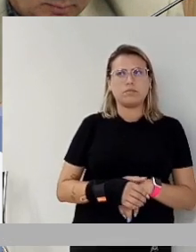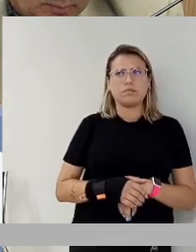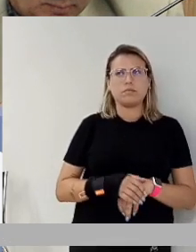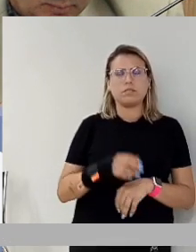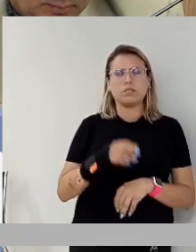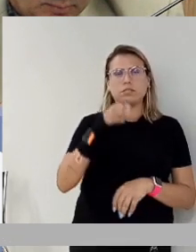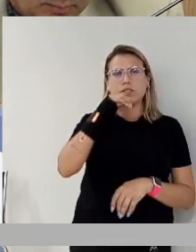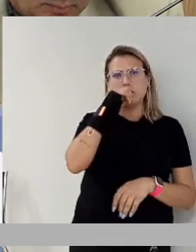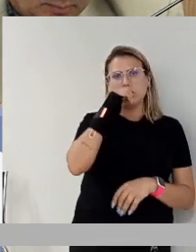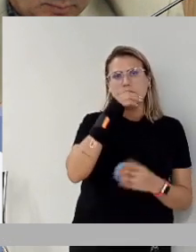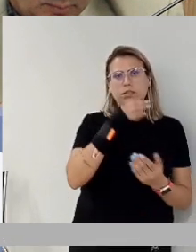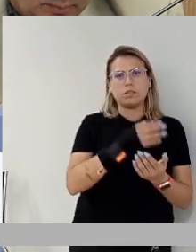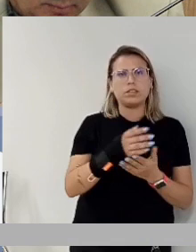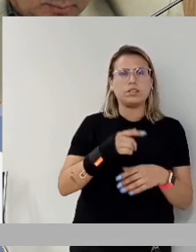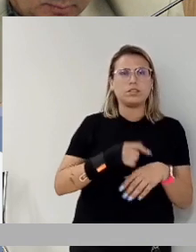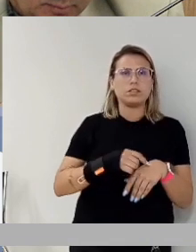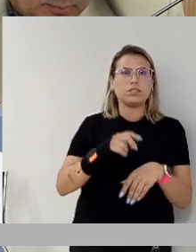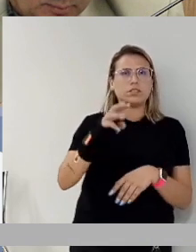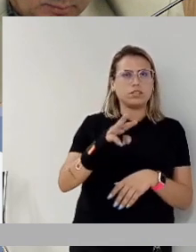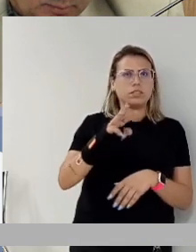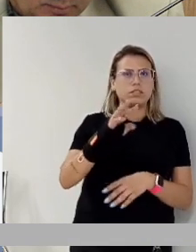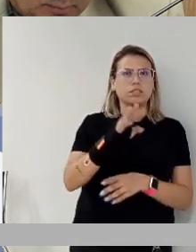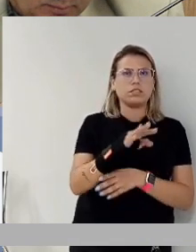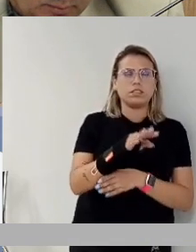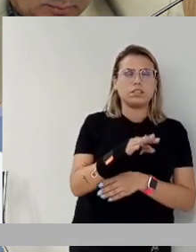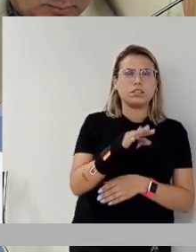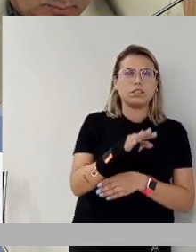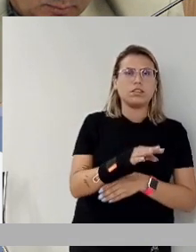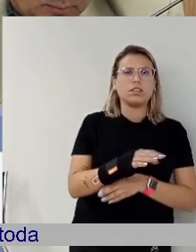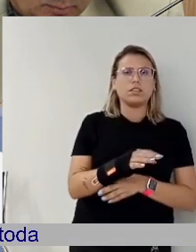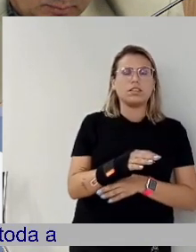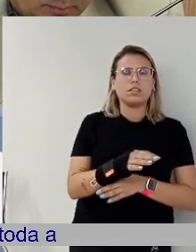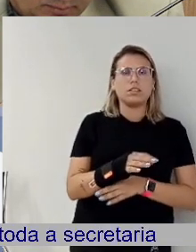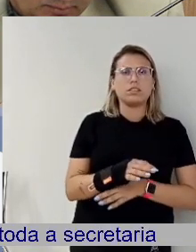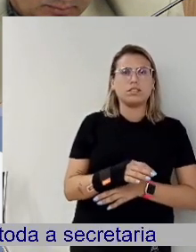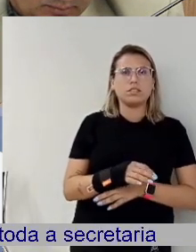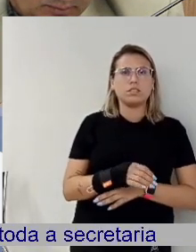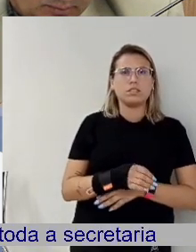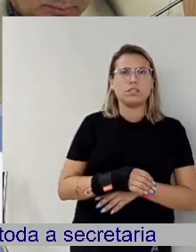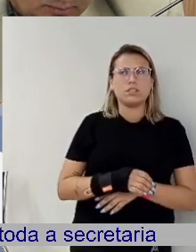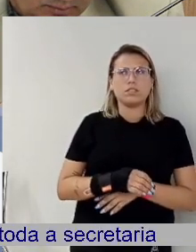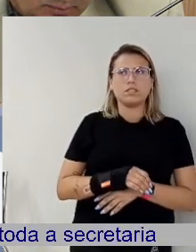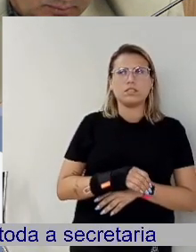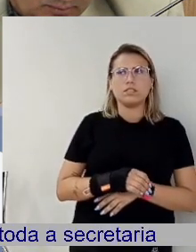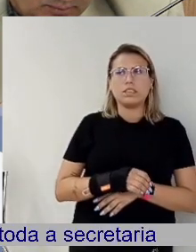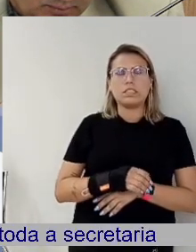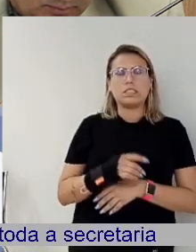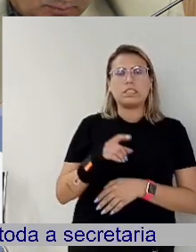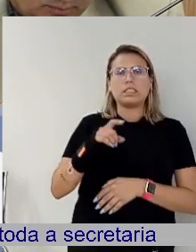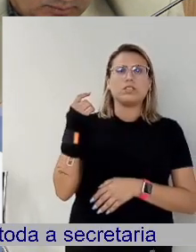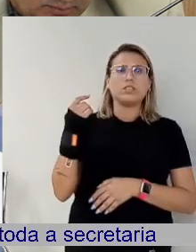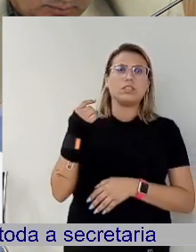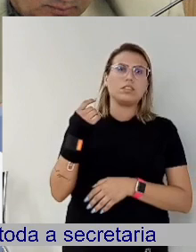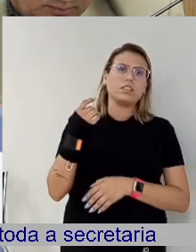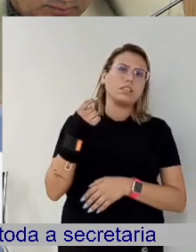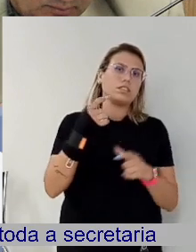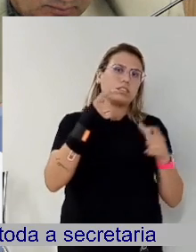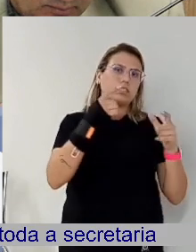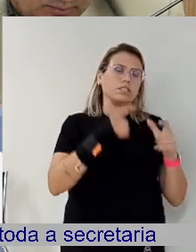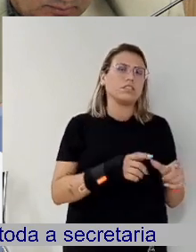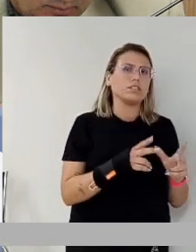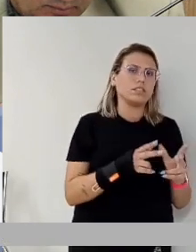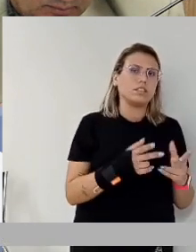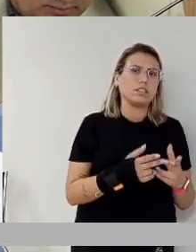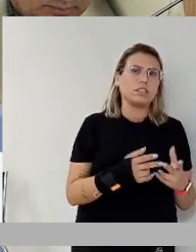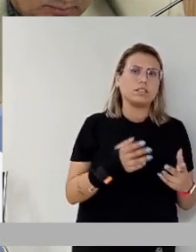sábado a partir das 15 horas local auditório da secretaria de deseno econômico antiga sede da câmara al vizim a rádio